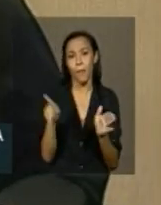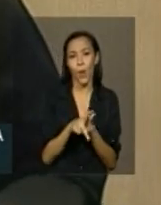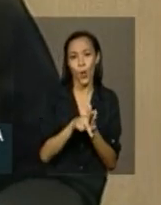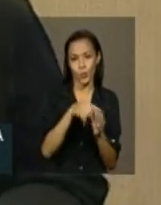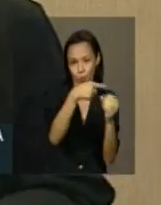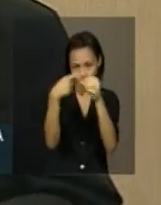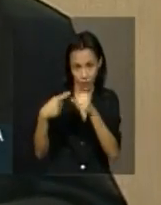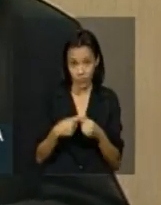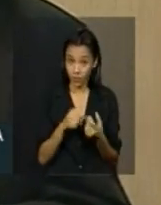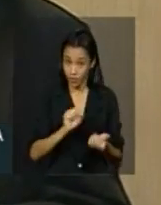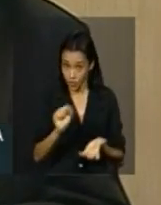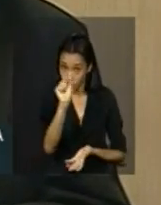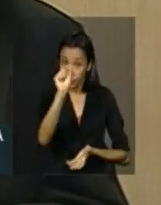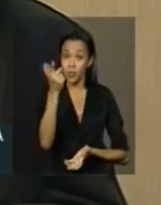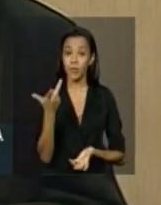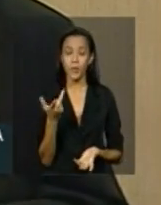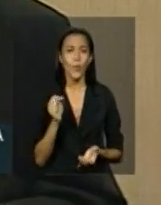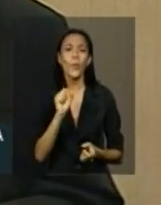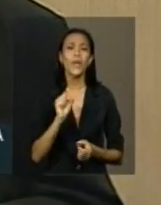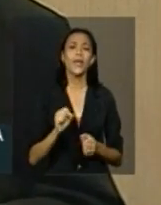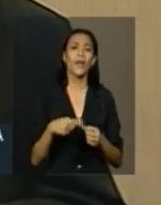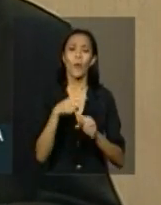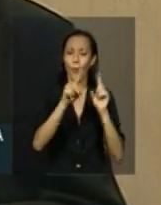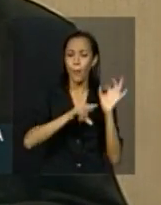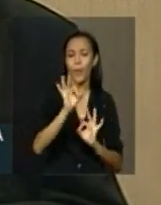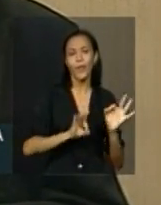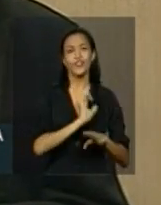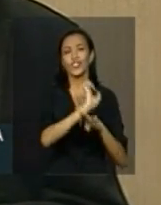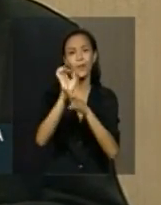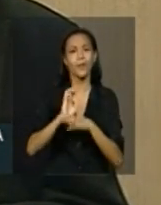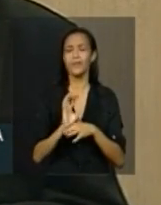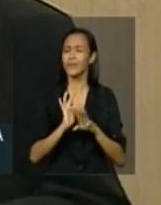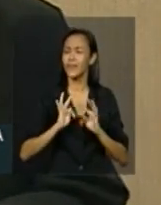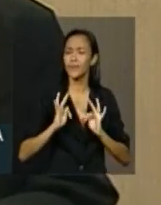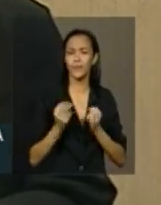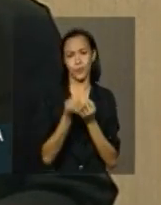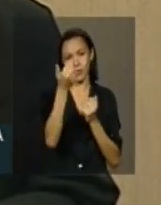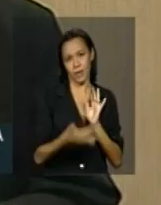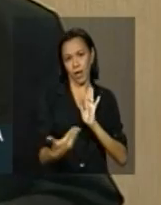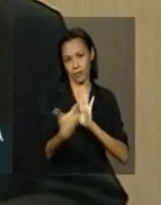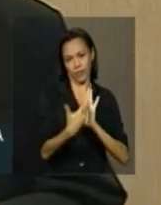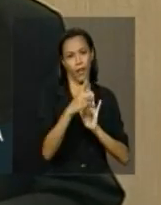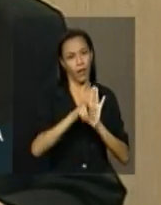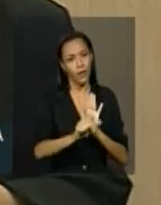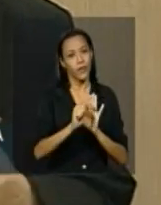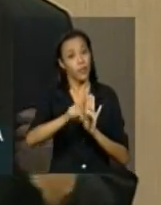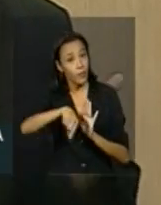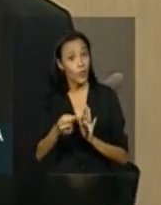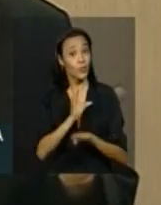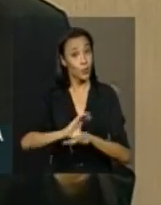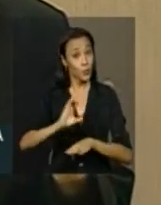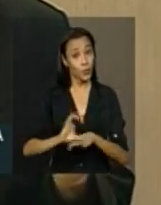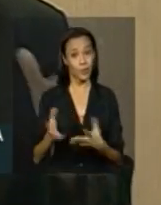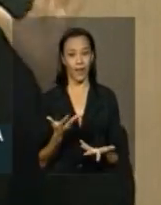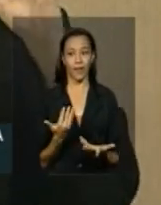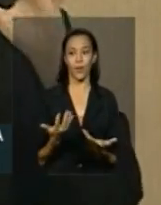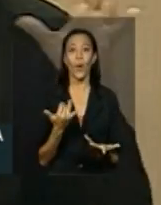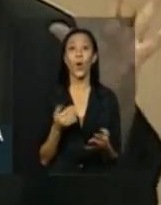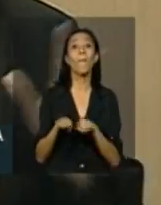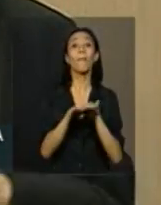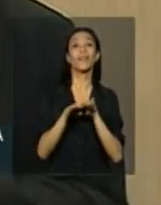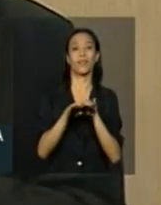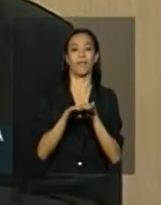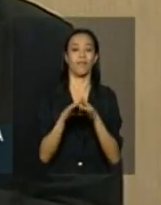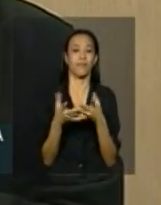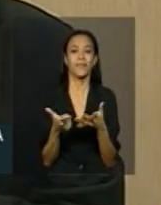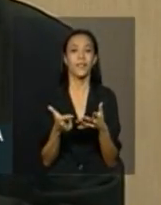conteúdo de um plano Municipal qual o conteúdo de plano estadual tá tudo especificado ali quer dizer e nós fizemos um curso para dizer depois que não tem padrão mínimo né Então tá